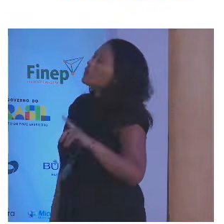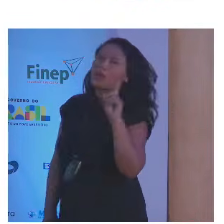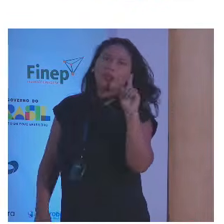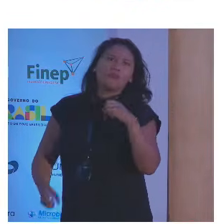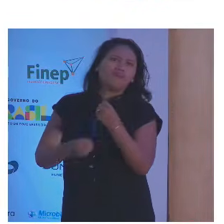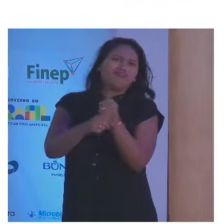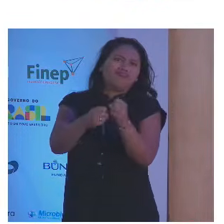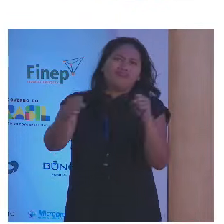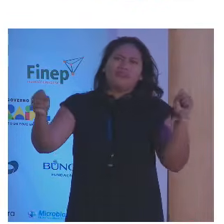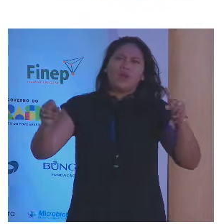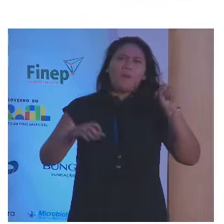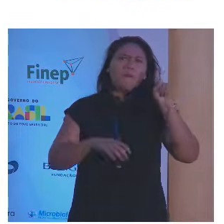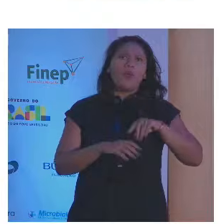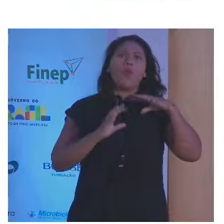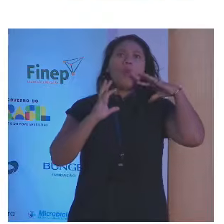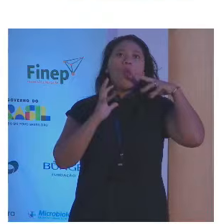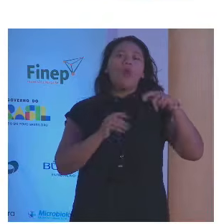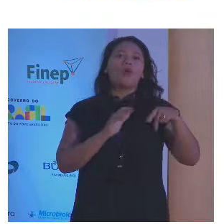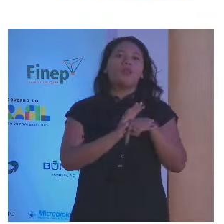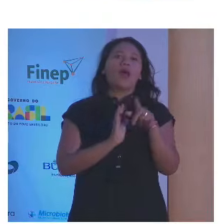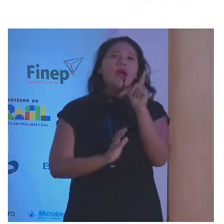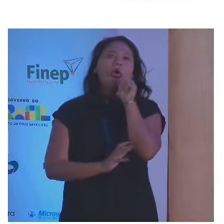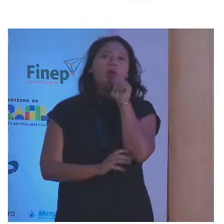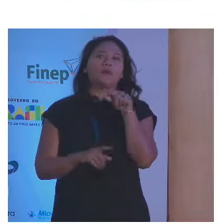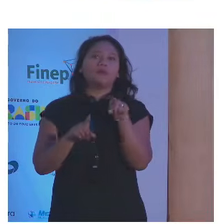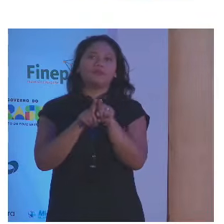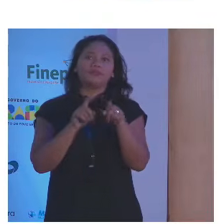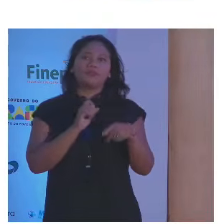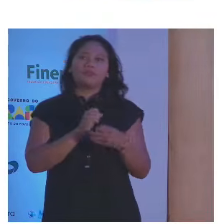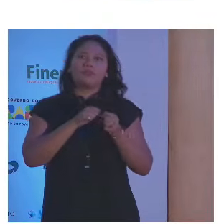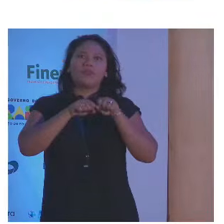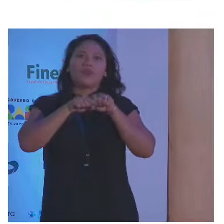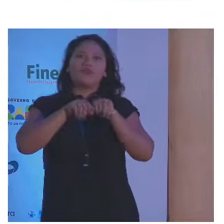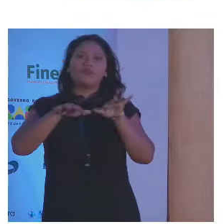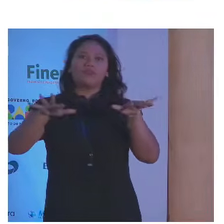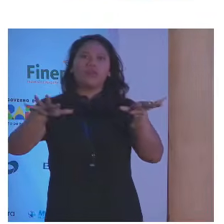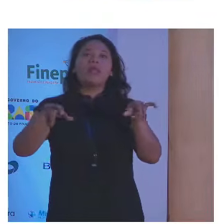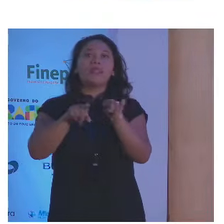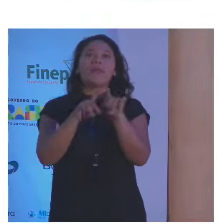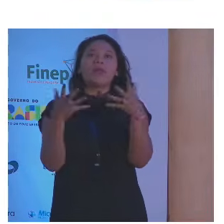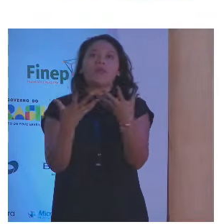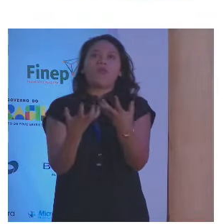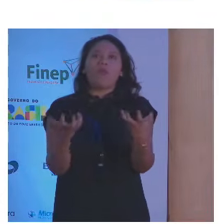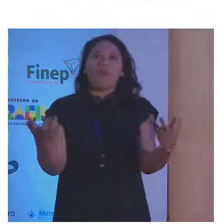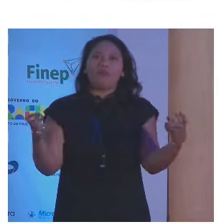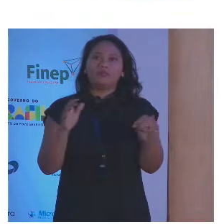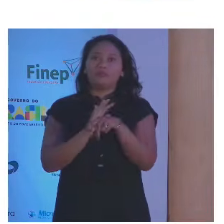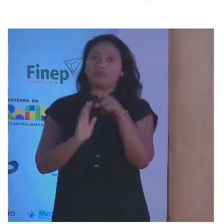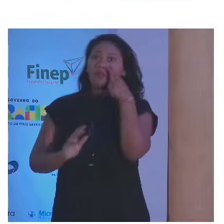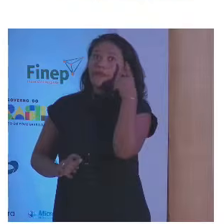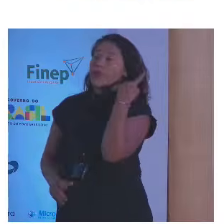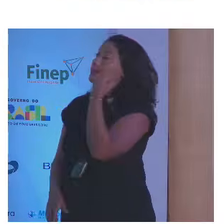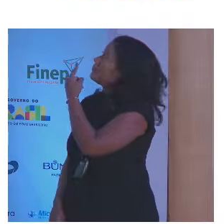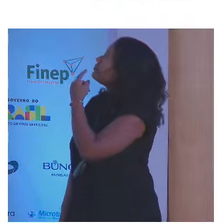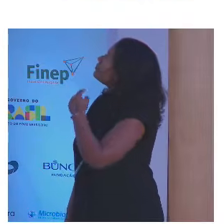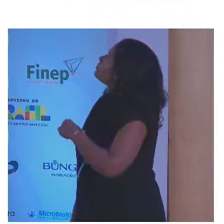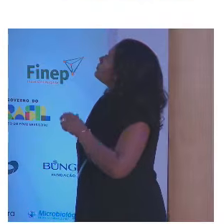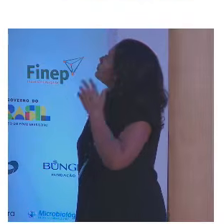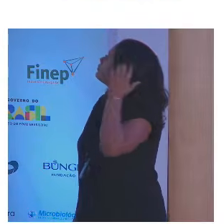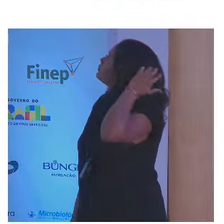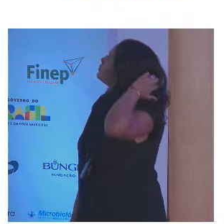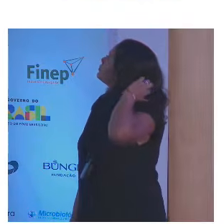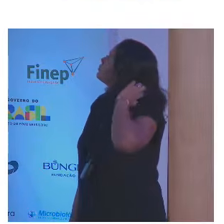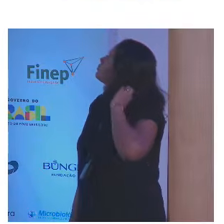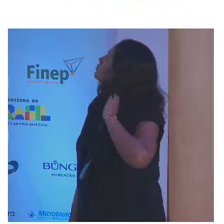mundo no que realmente importa, o volume de água, o tamanho da bacia de drenagem. Se vocês olharem aqui em cima, né, isso aqui é um gráfico